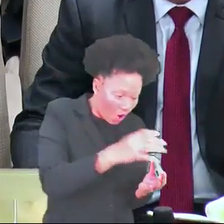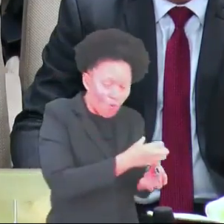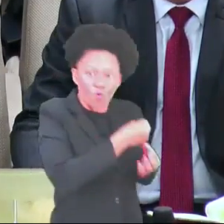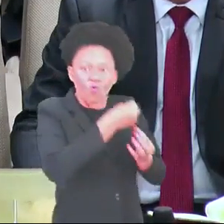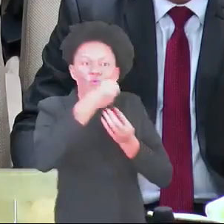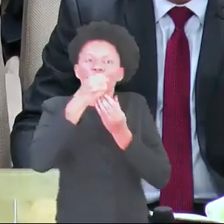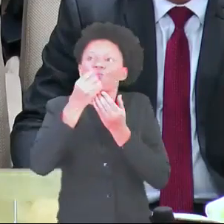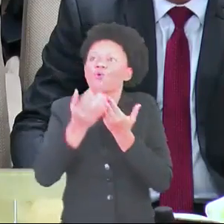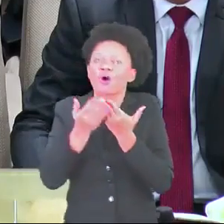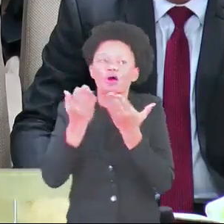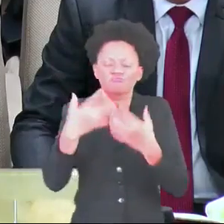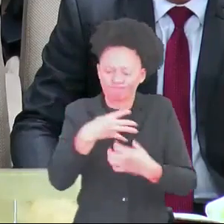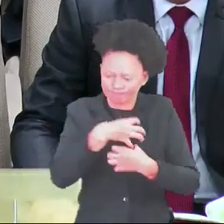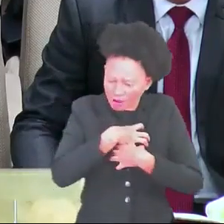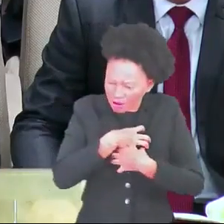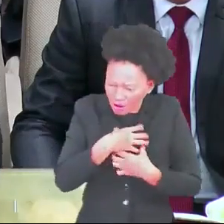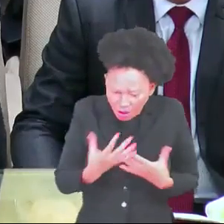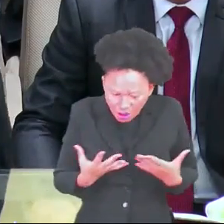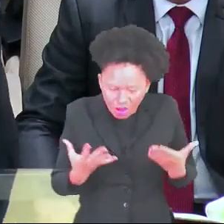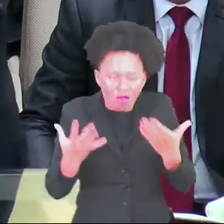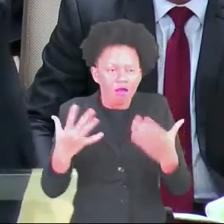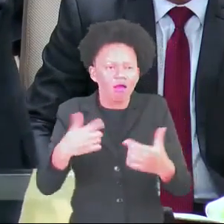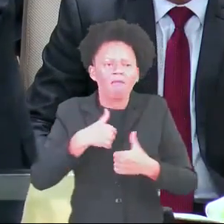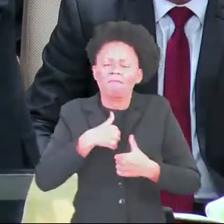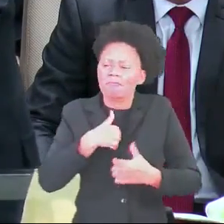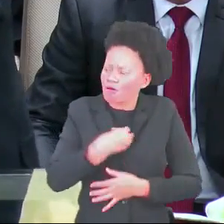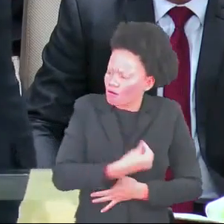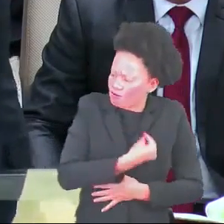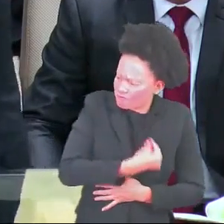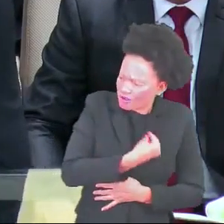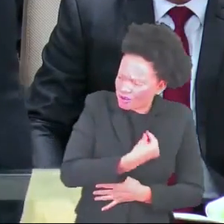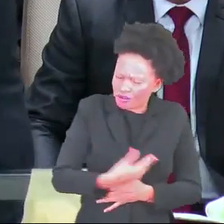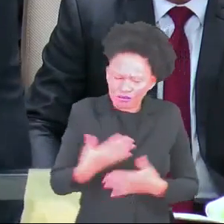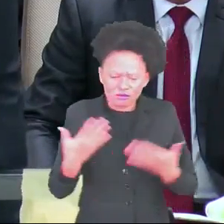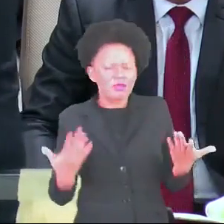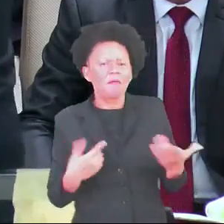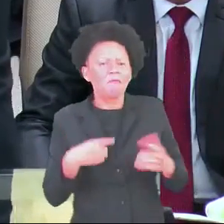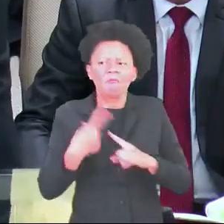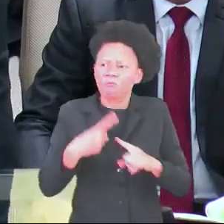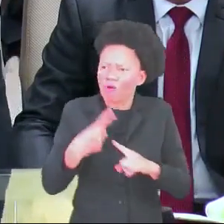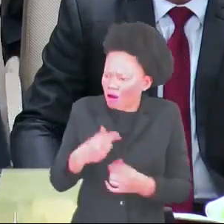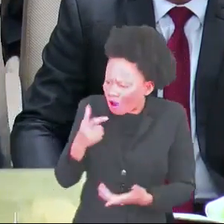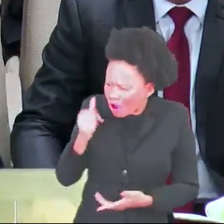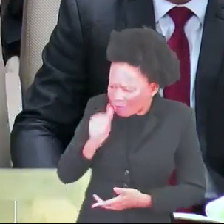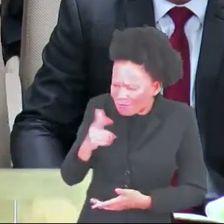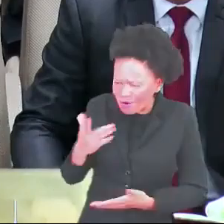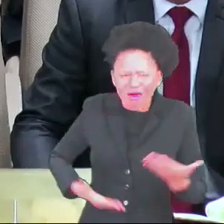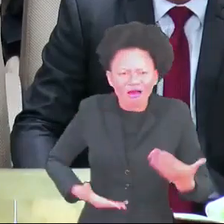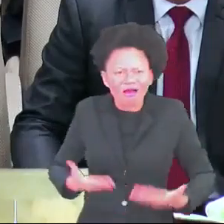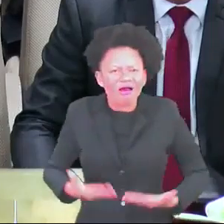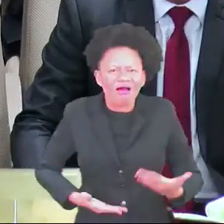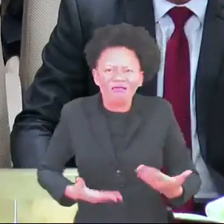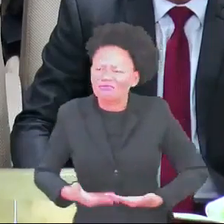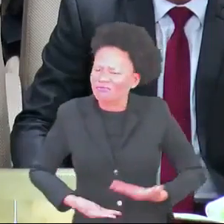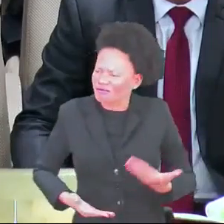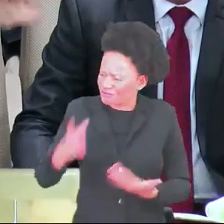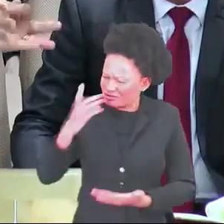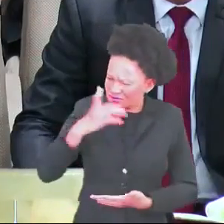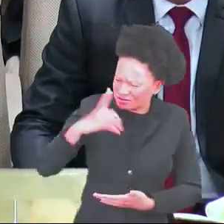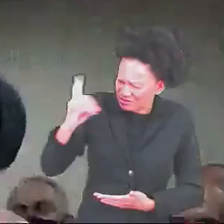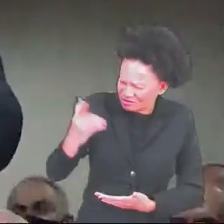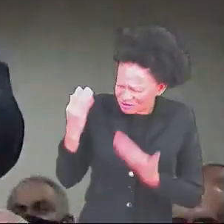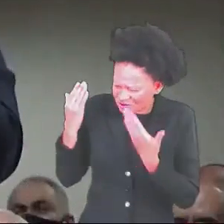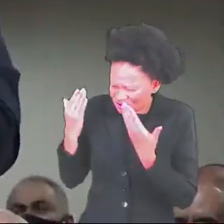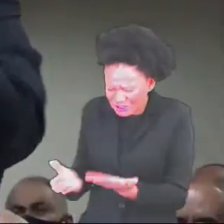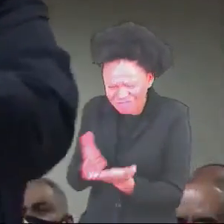me chateou muito a vida toda. Eu passei então a entender por que esta mulher que serviu o Senhor, por que esta mulher que foi